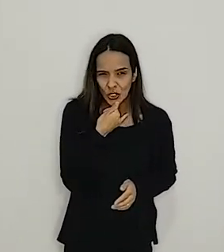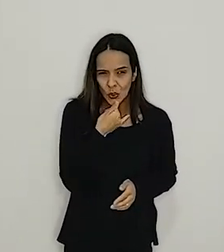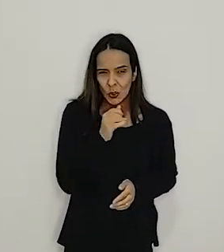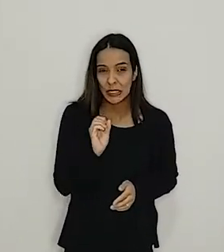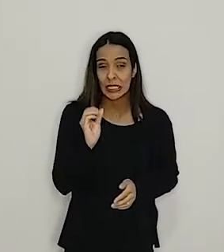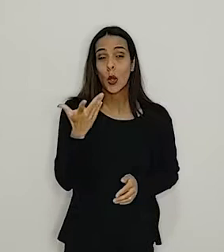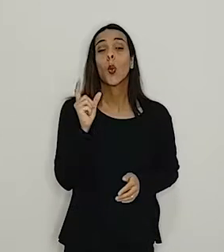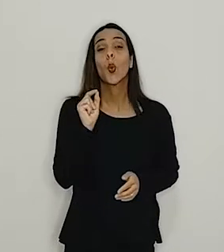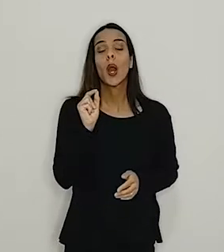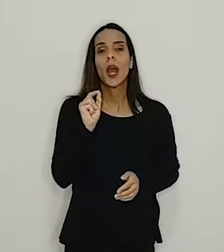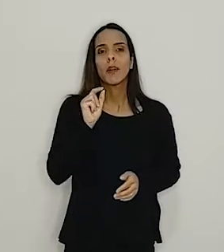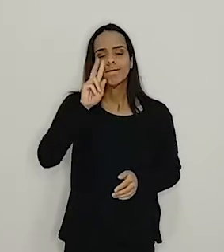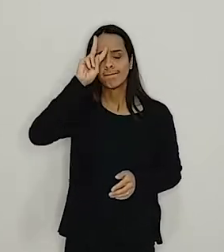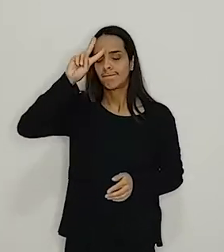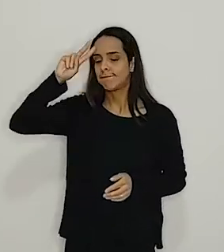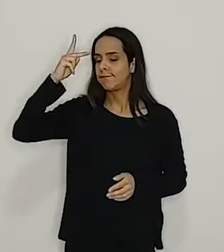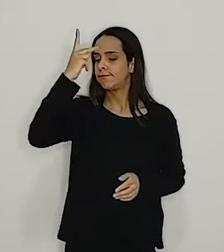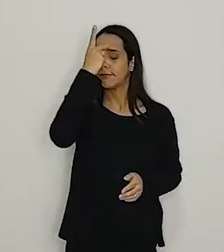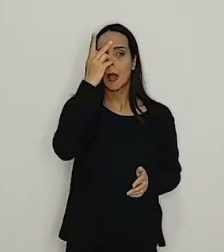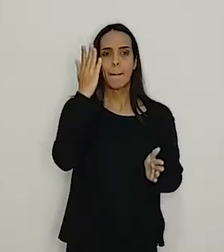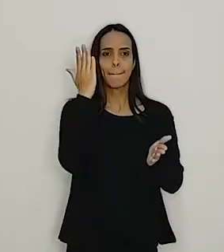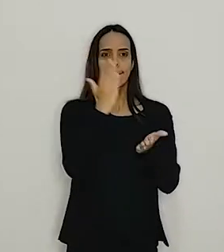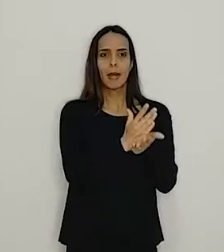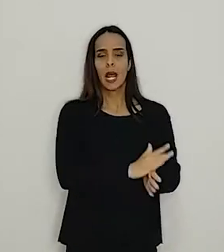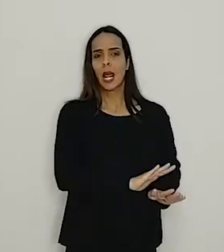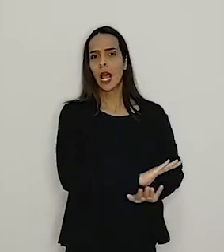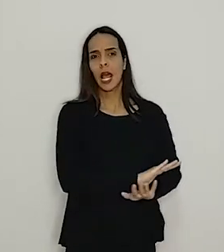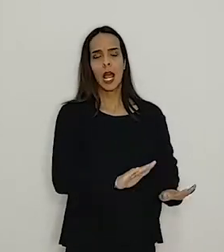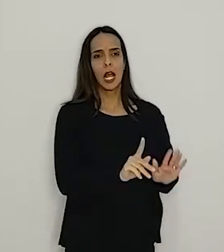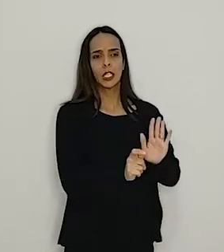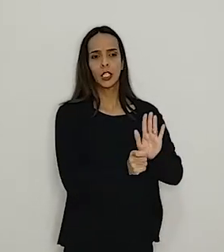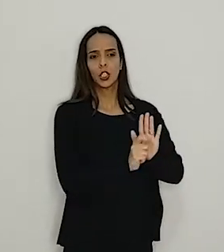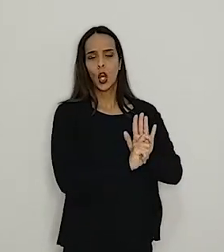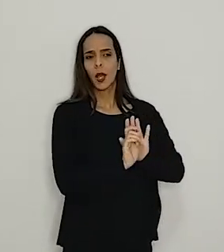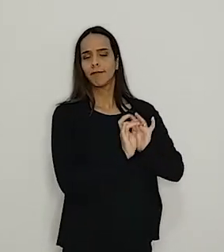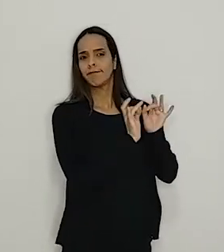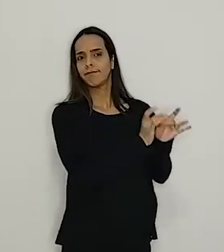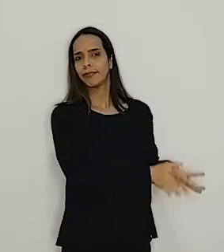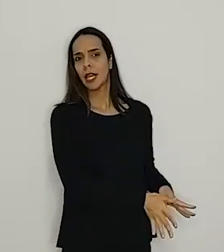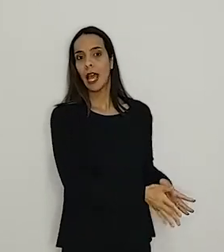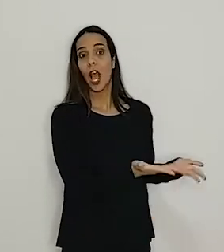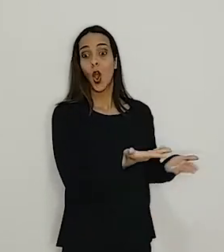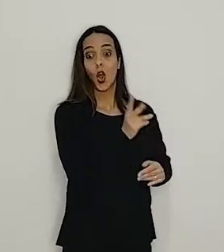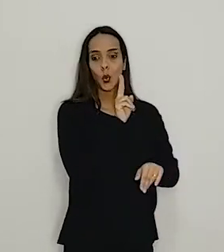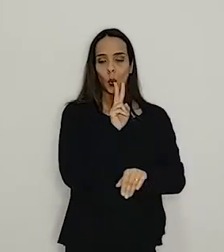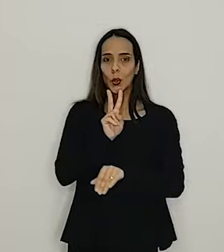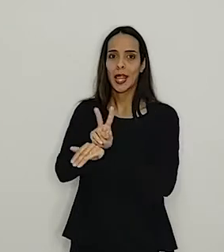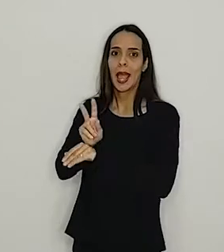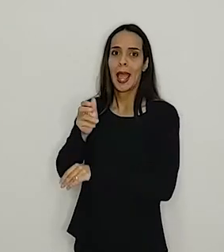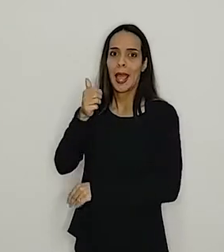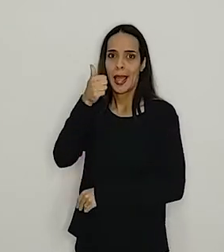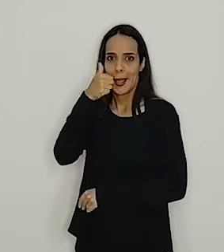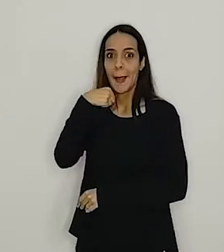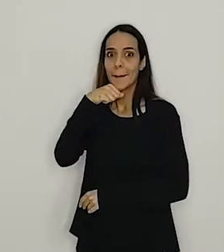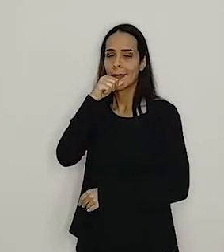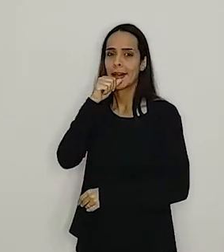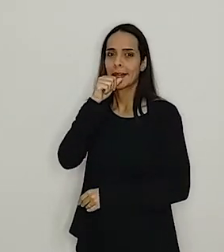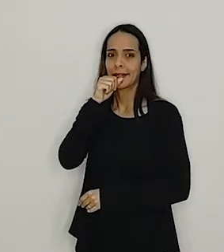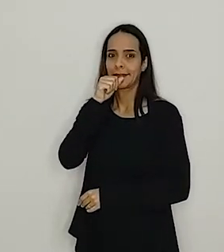decidiu não mais usar drogas. E a partir dali ele passaria então a ser o cuidador da mãe, não mais dar trabalho para